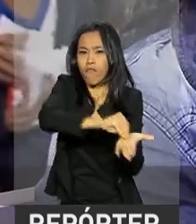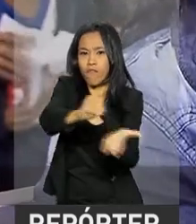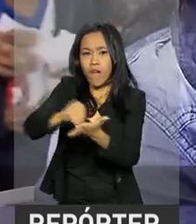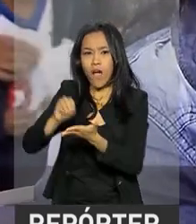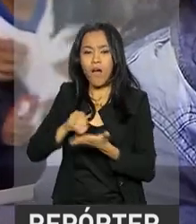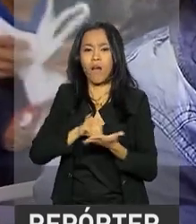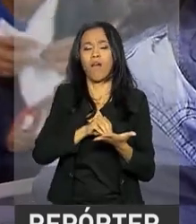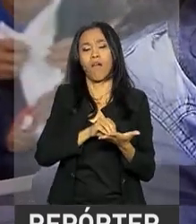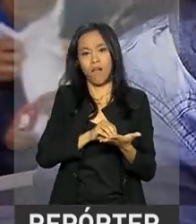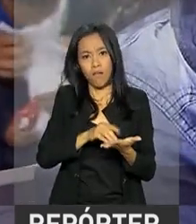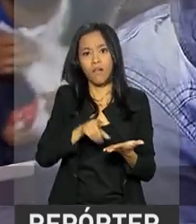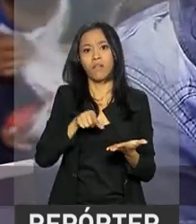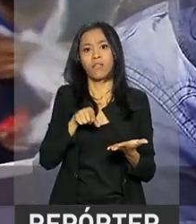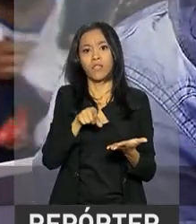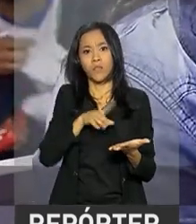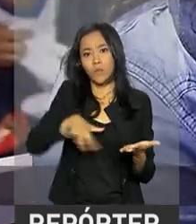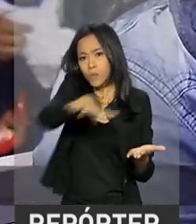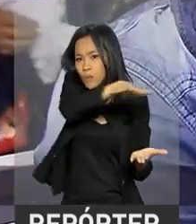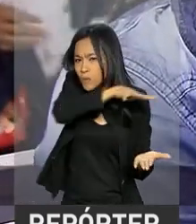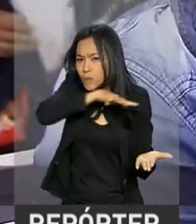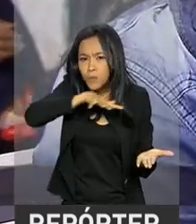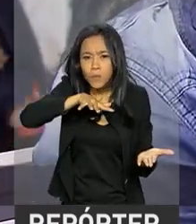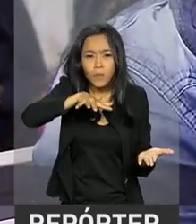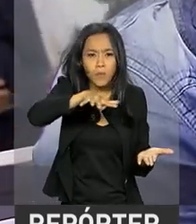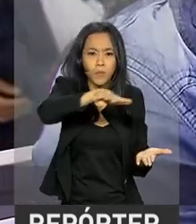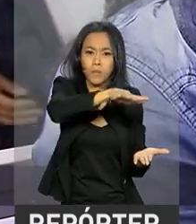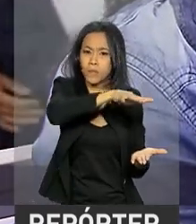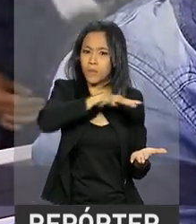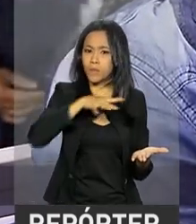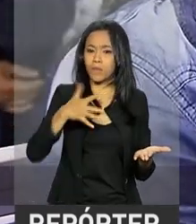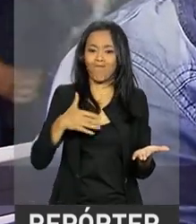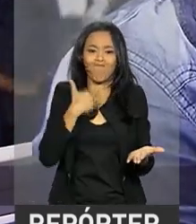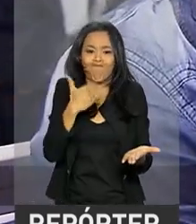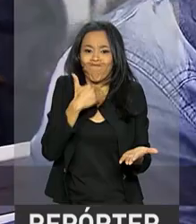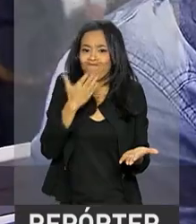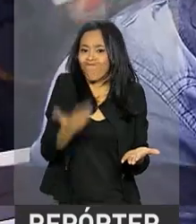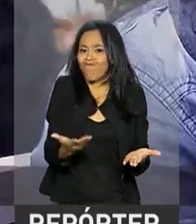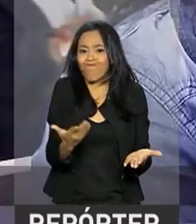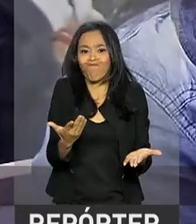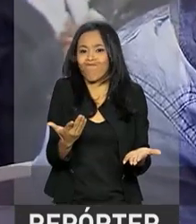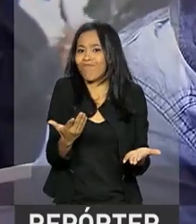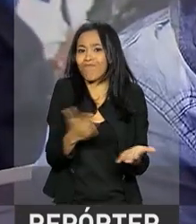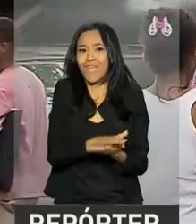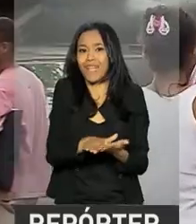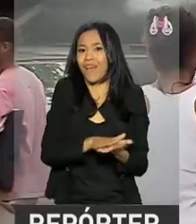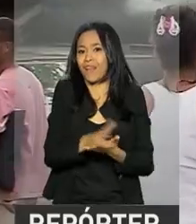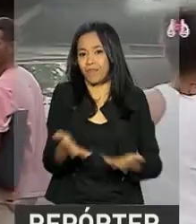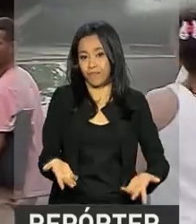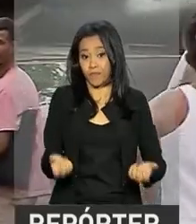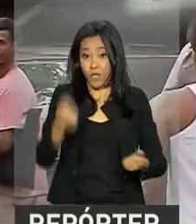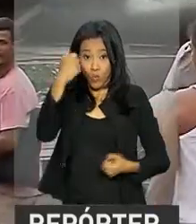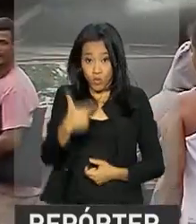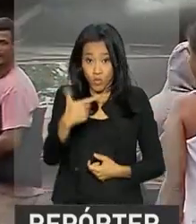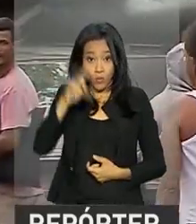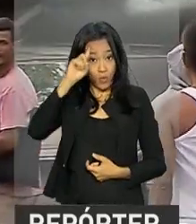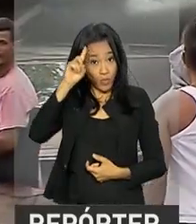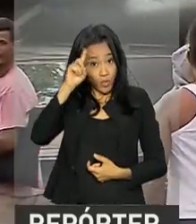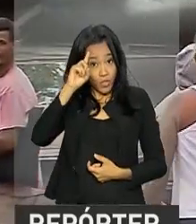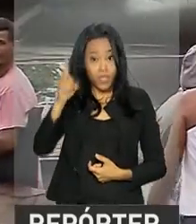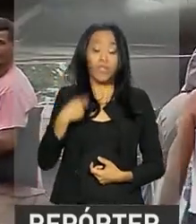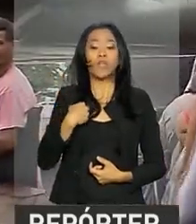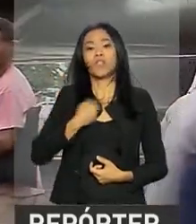segurança, todas em terríveis condições, não funcionavam para nada. Pois. No segundo dia do processo